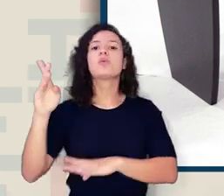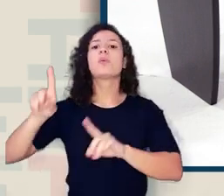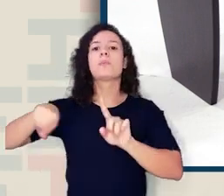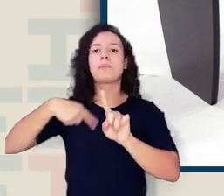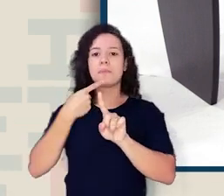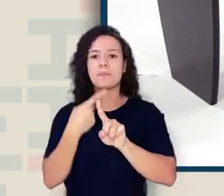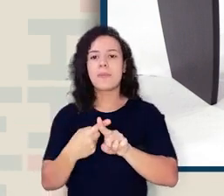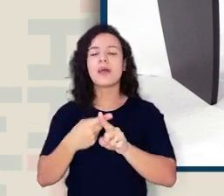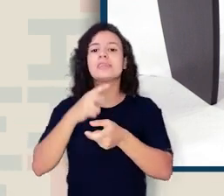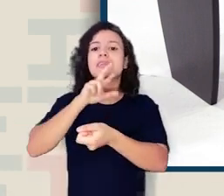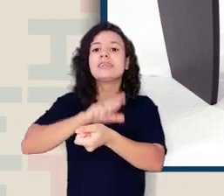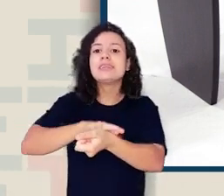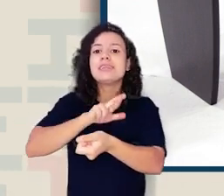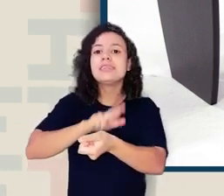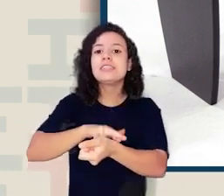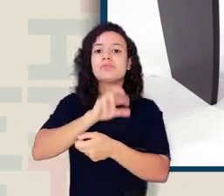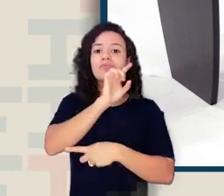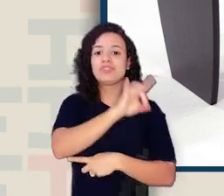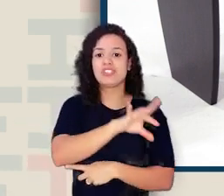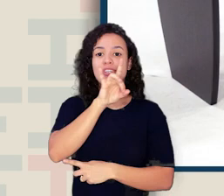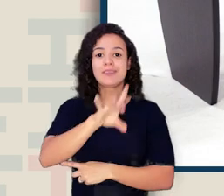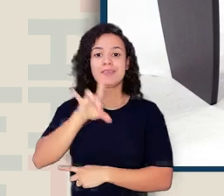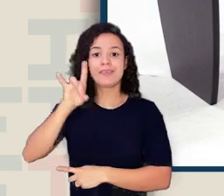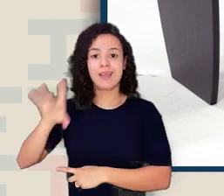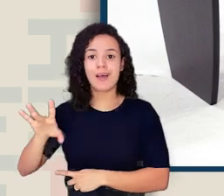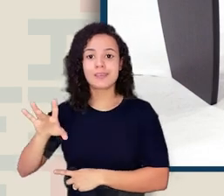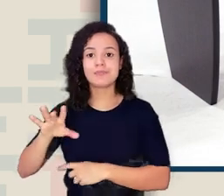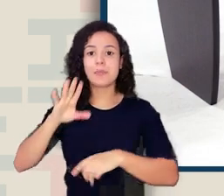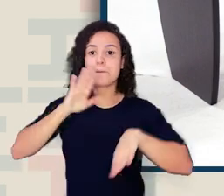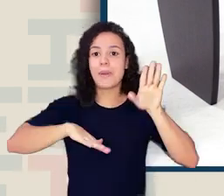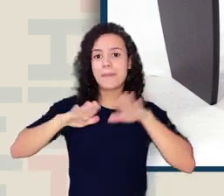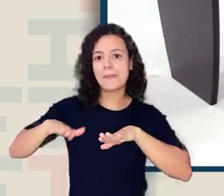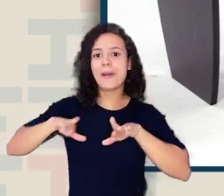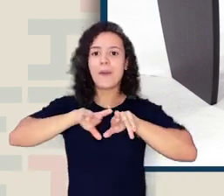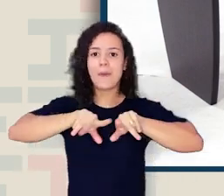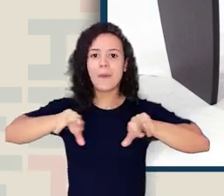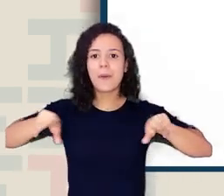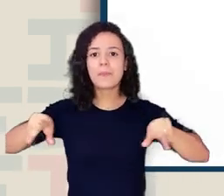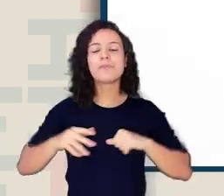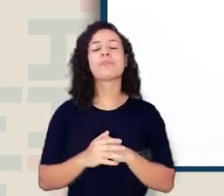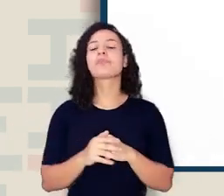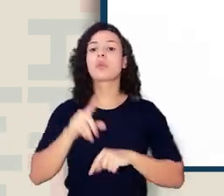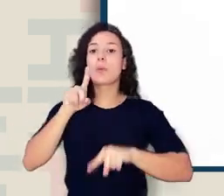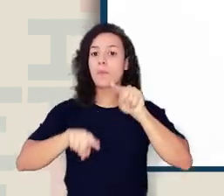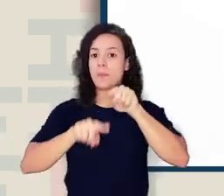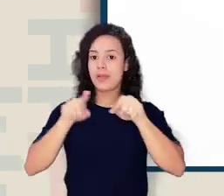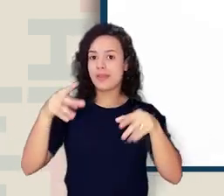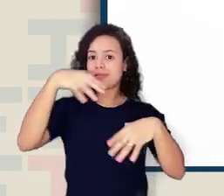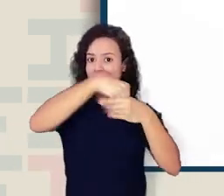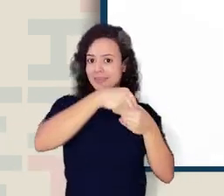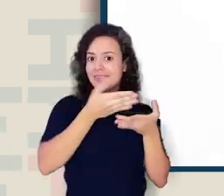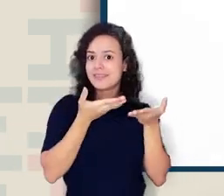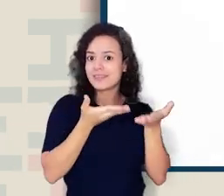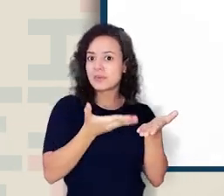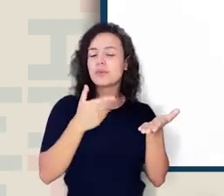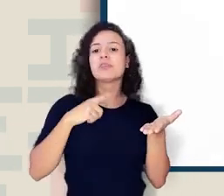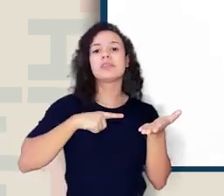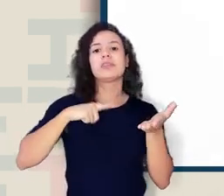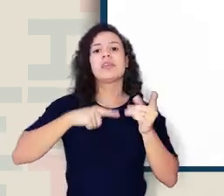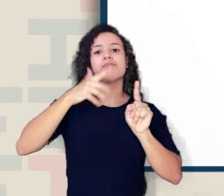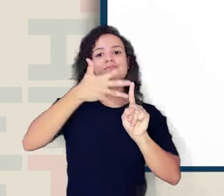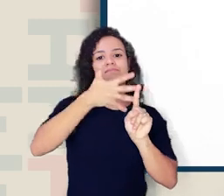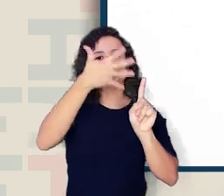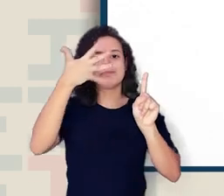a sua rítmica de cada naipe percussivo. O material, além de ter as